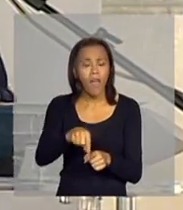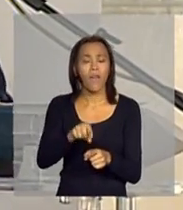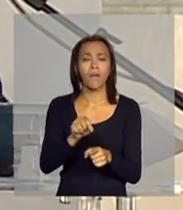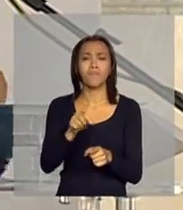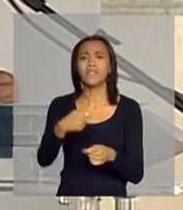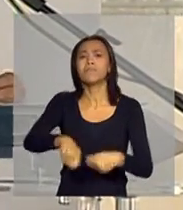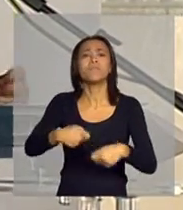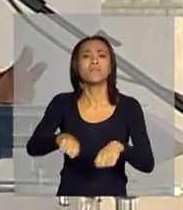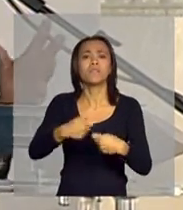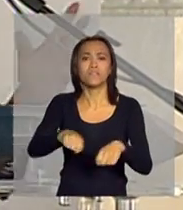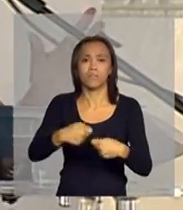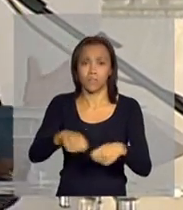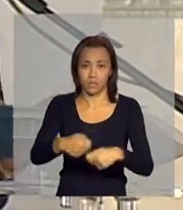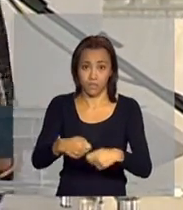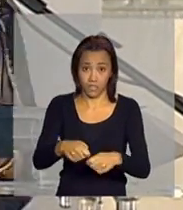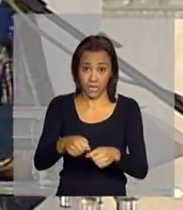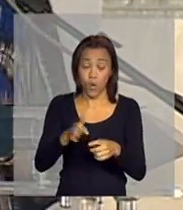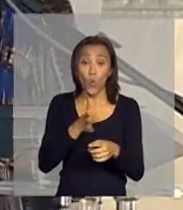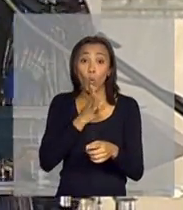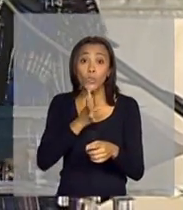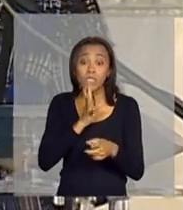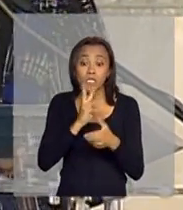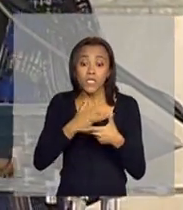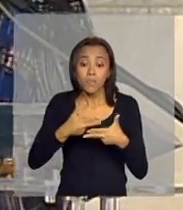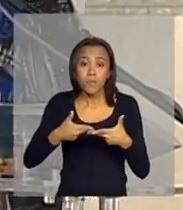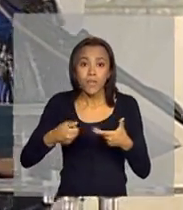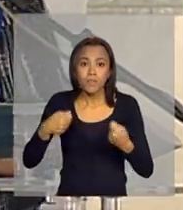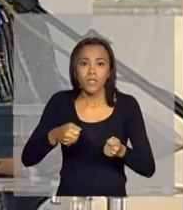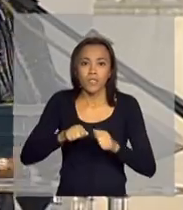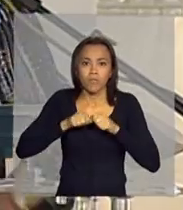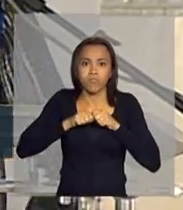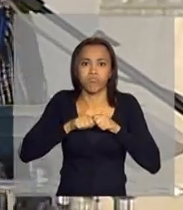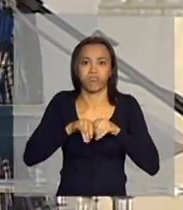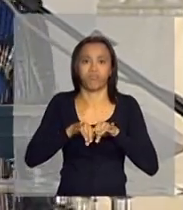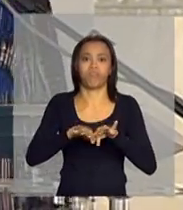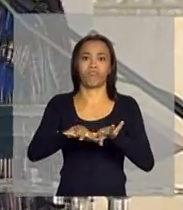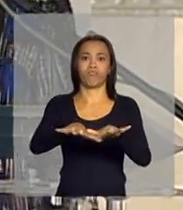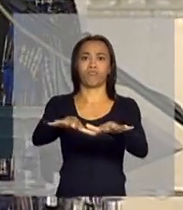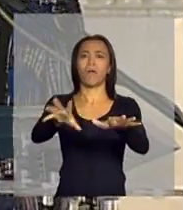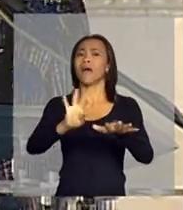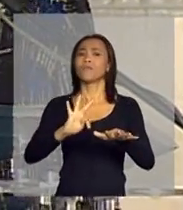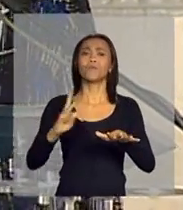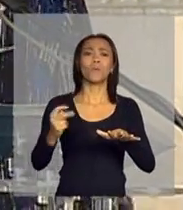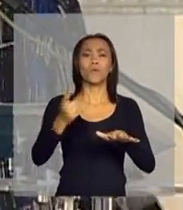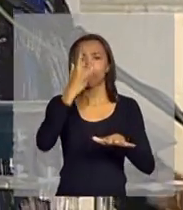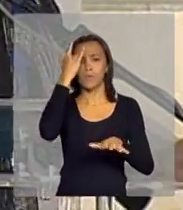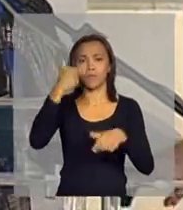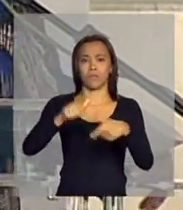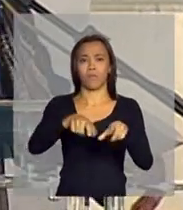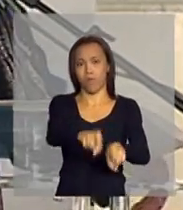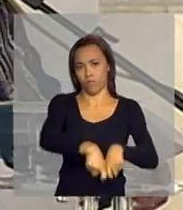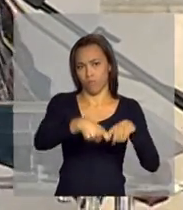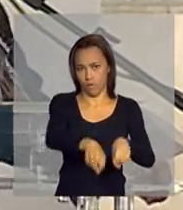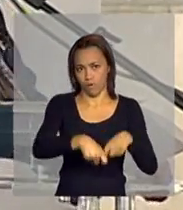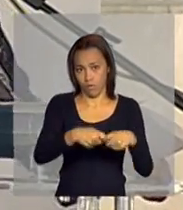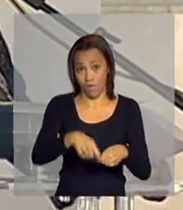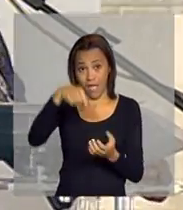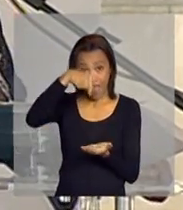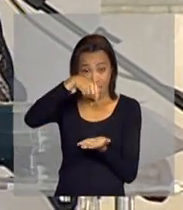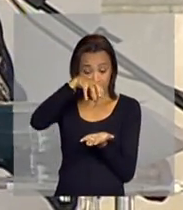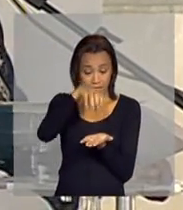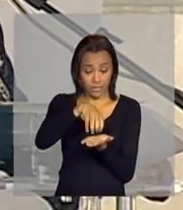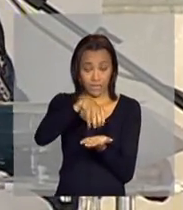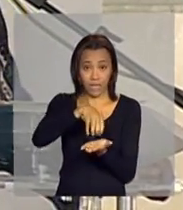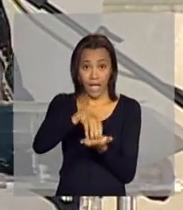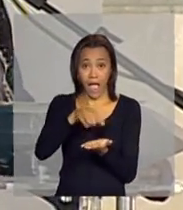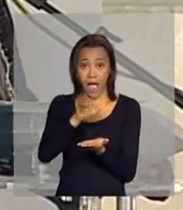você precisa de desdobrar esse conhecimento e levar ele a todos os produtores. Essa agência vai